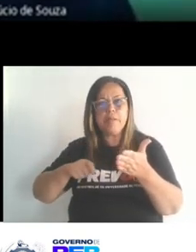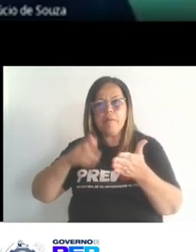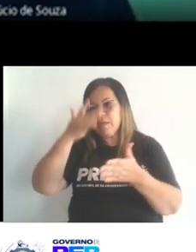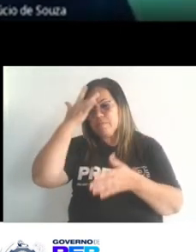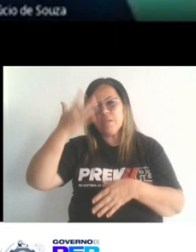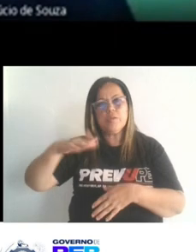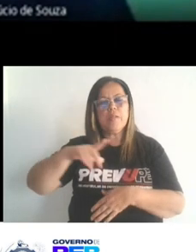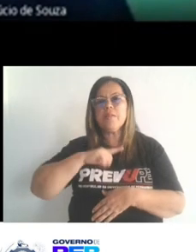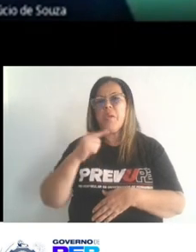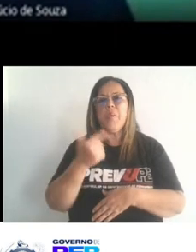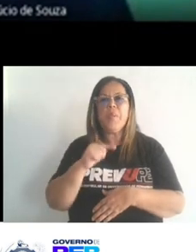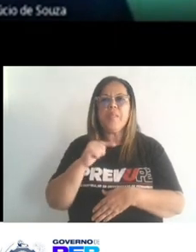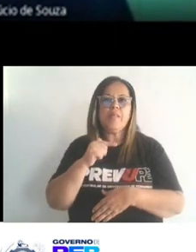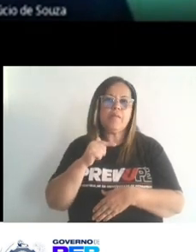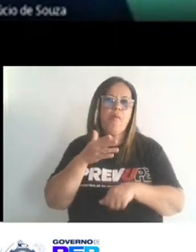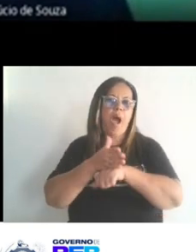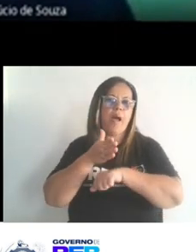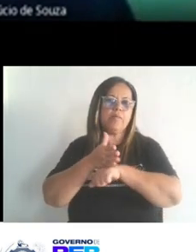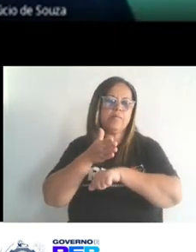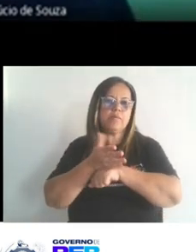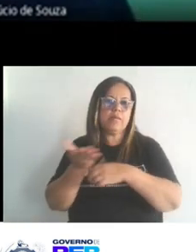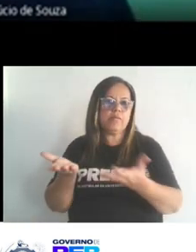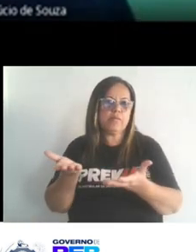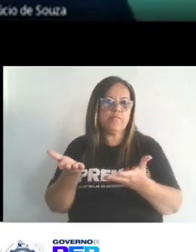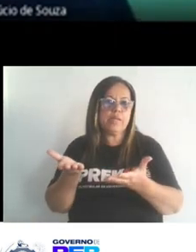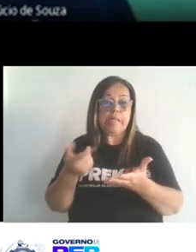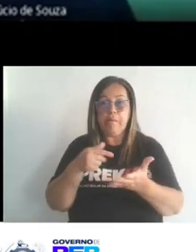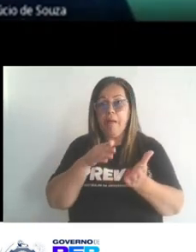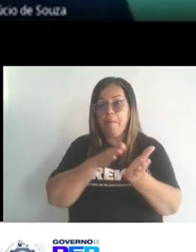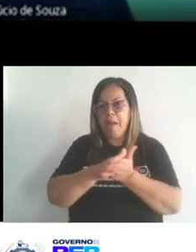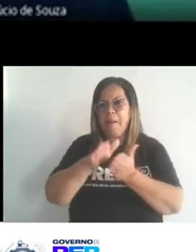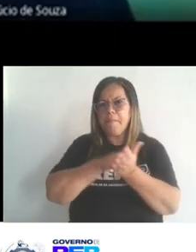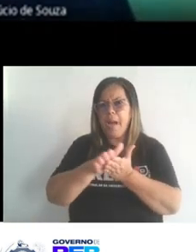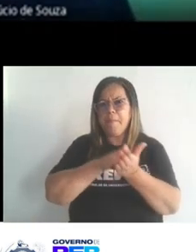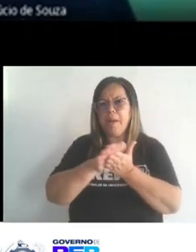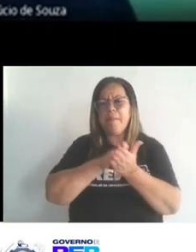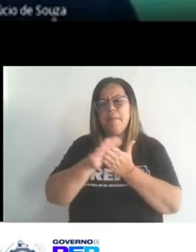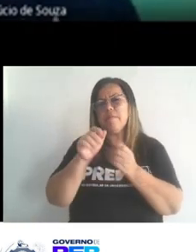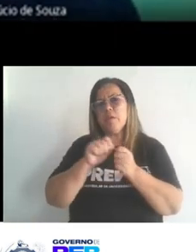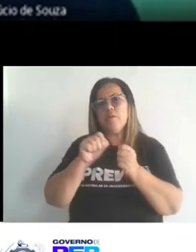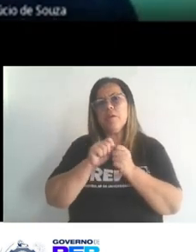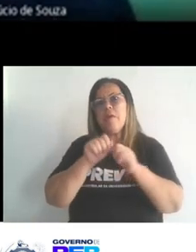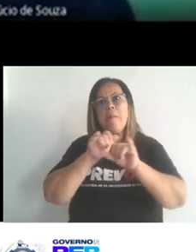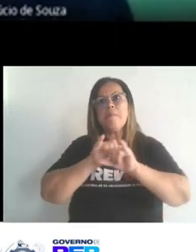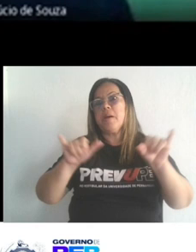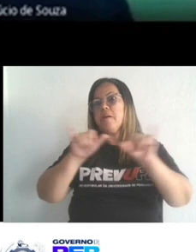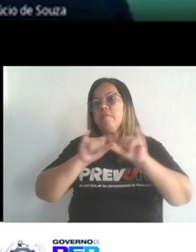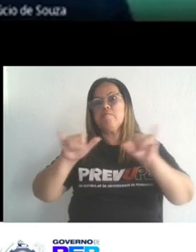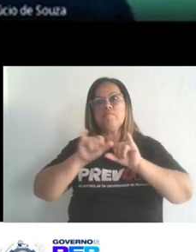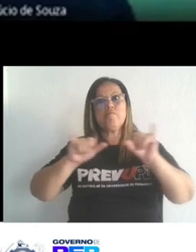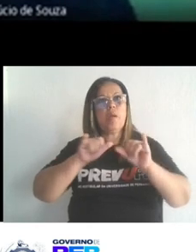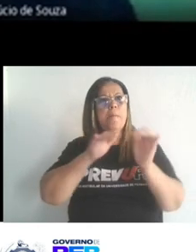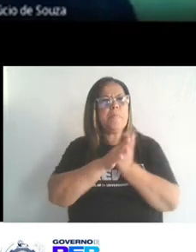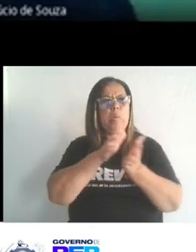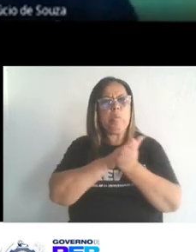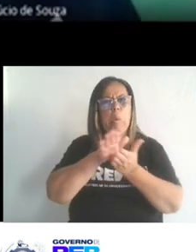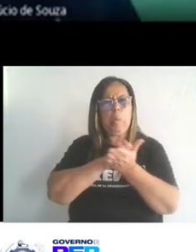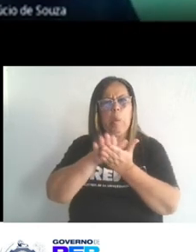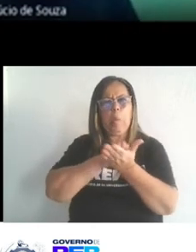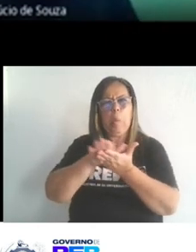aos livros a imprensa vai fazer um papel contrário vai divulgar mais vai imprimir com maior